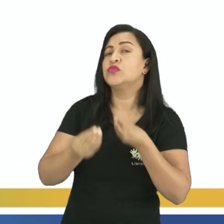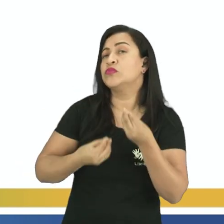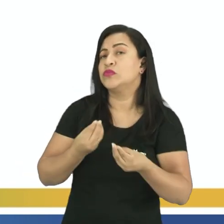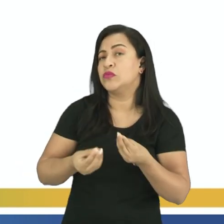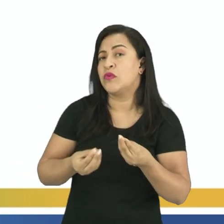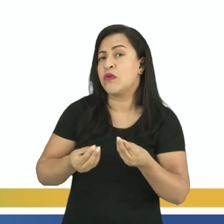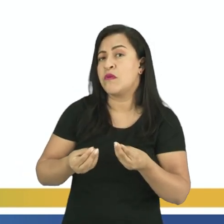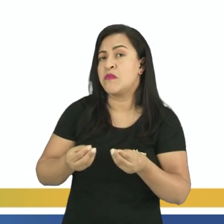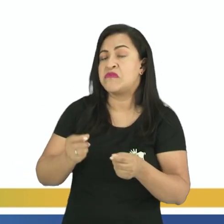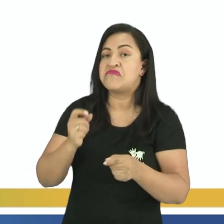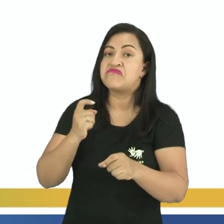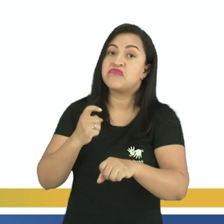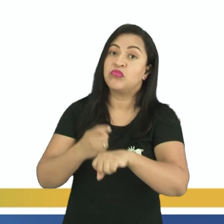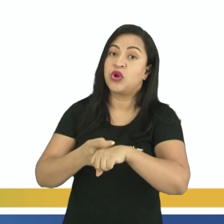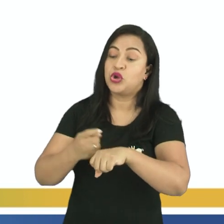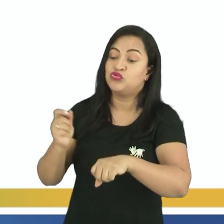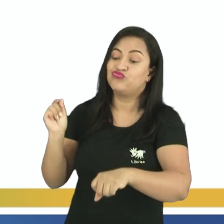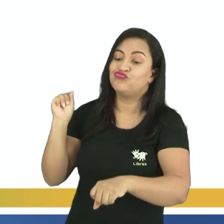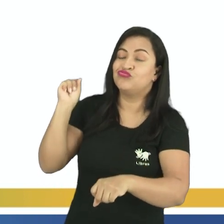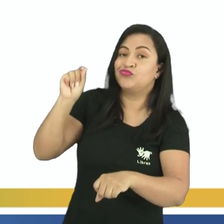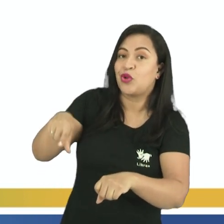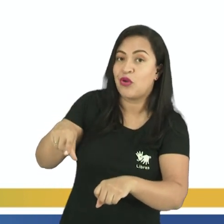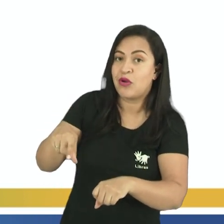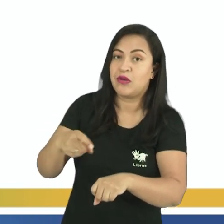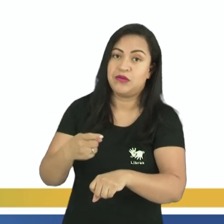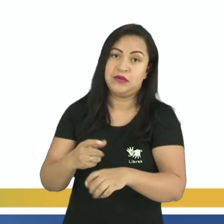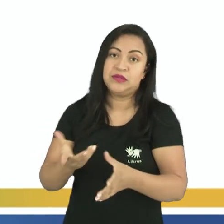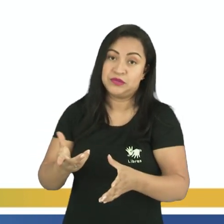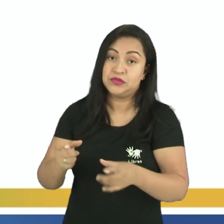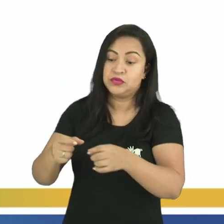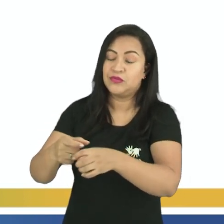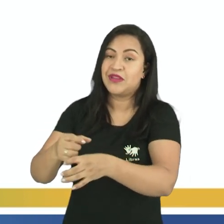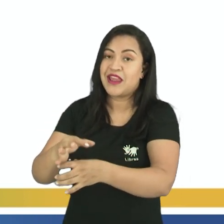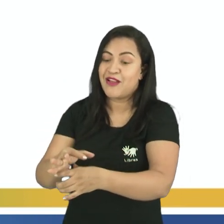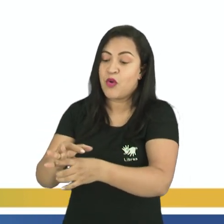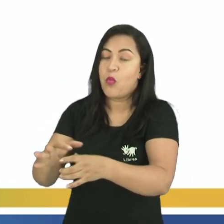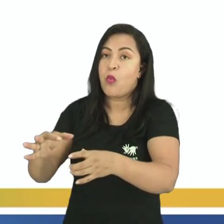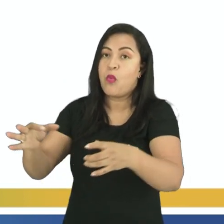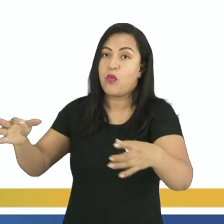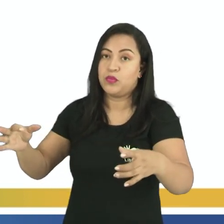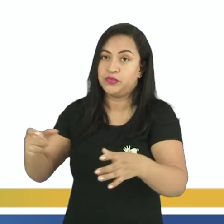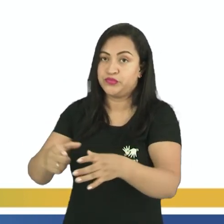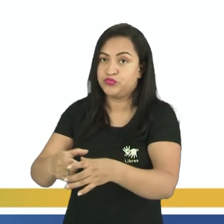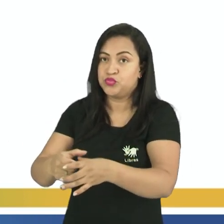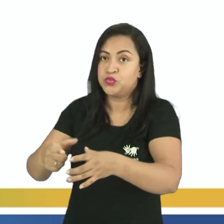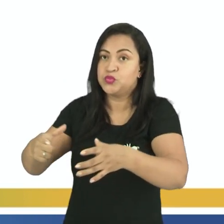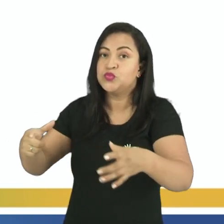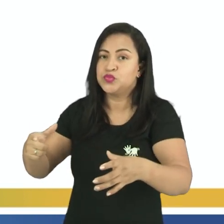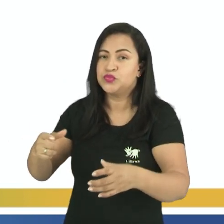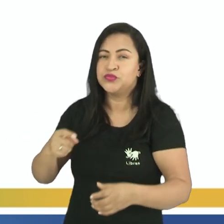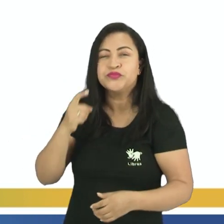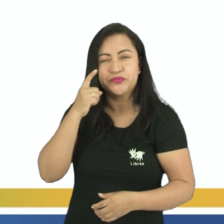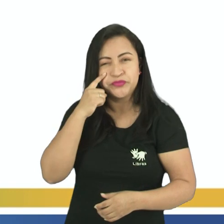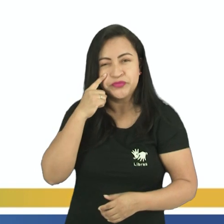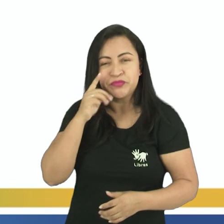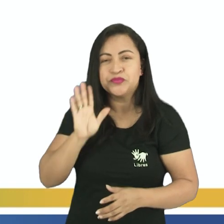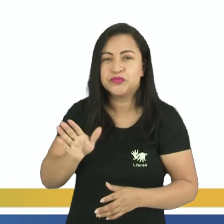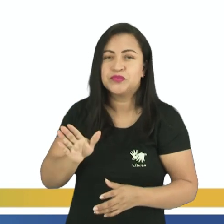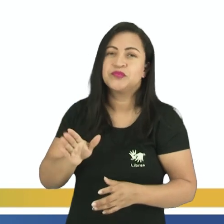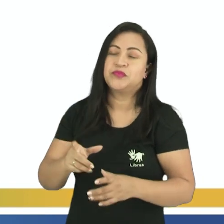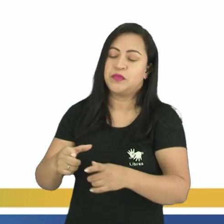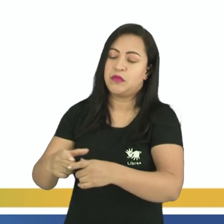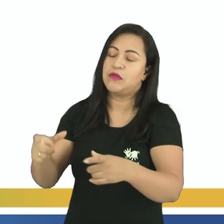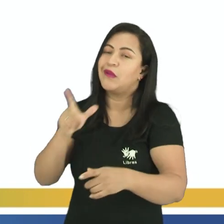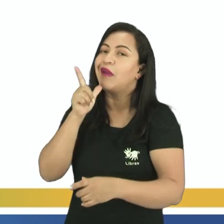daquela perturbação que foi dada ali naquele meio e elas vão se propagar naquele espaço, que no caso é aquele